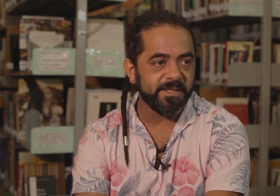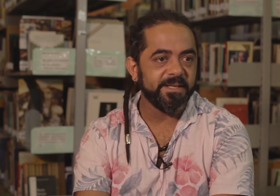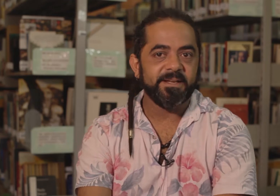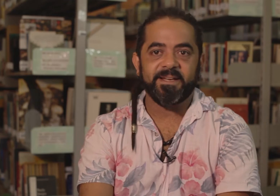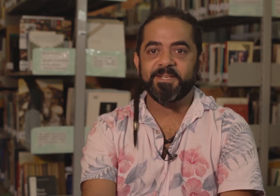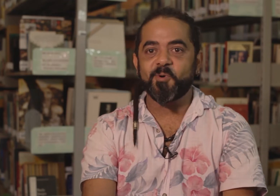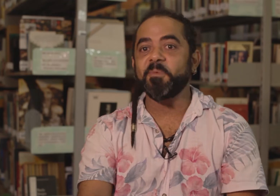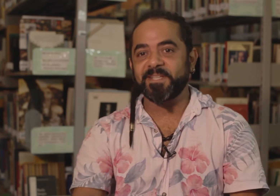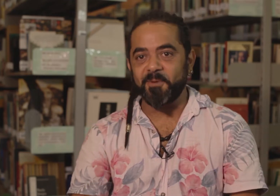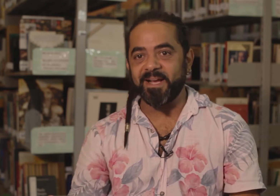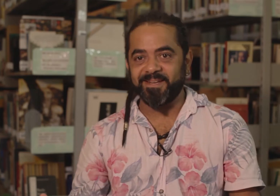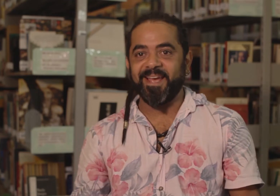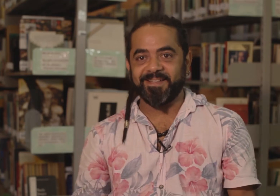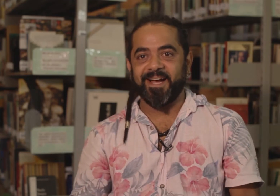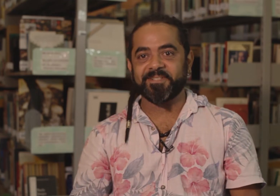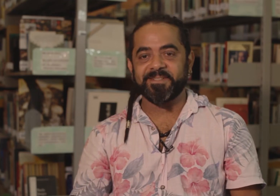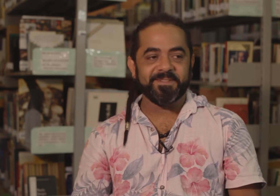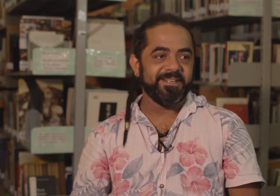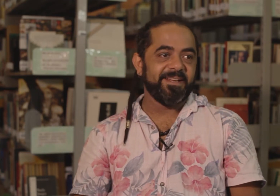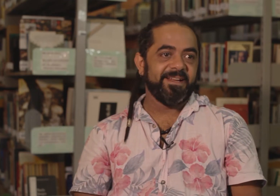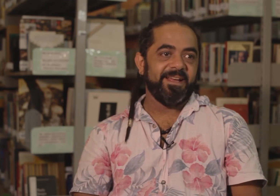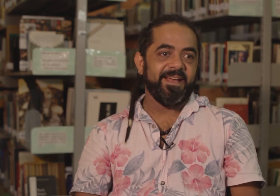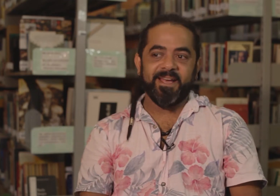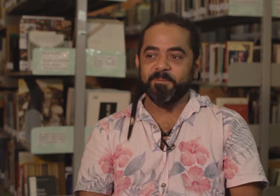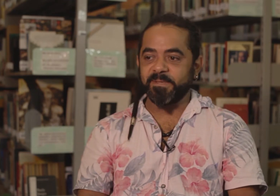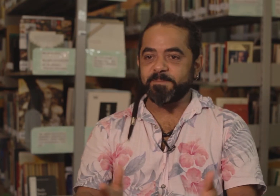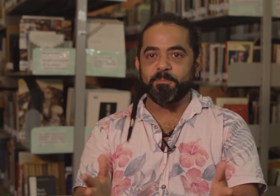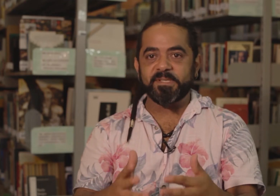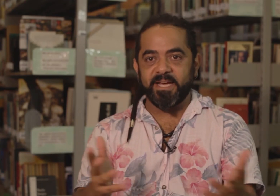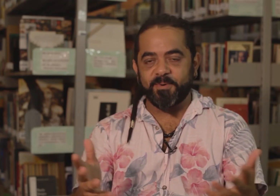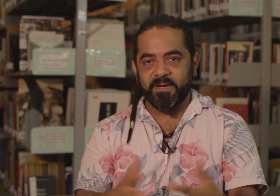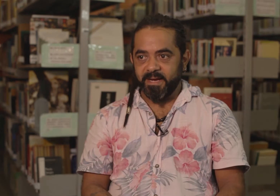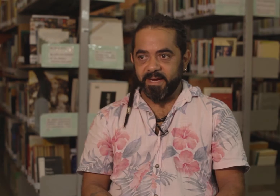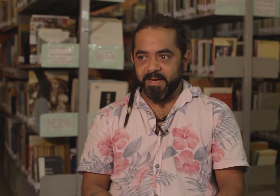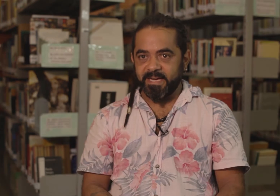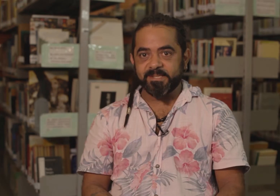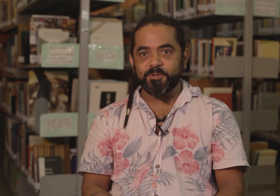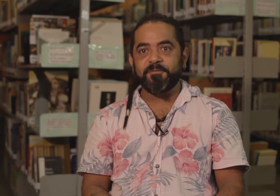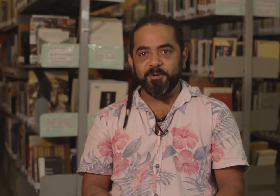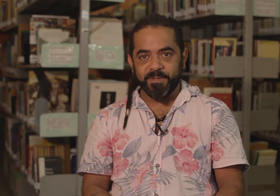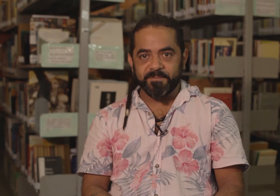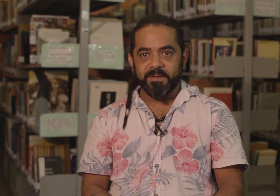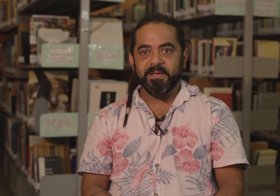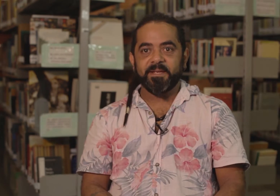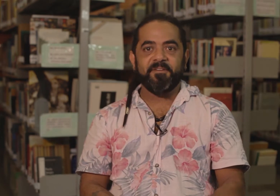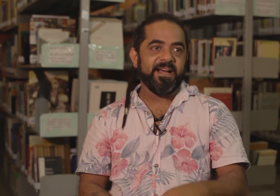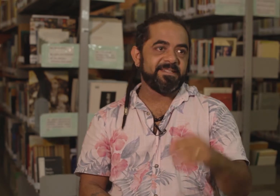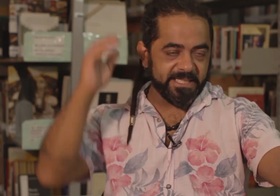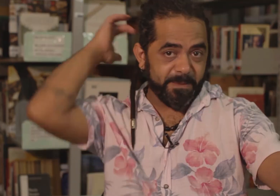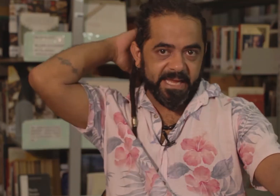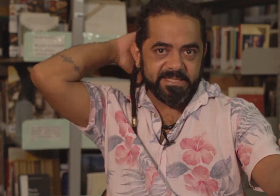produção, né? De como transformar aquilo em realidade, né? Então, por exemplo, eles propuseram a criação de um filme